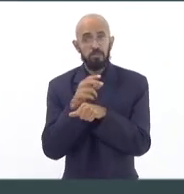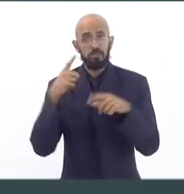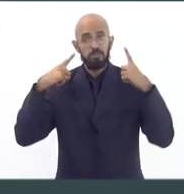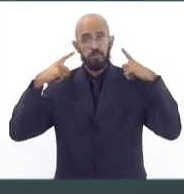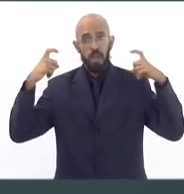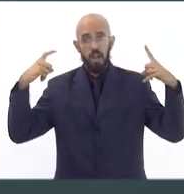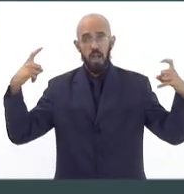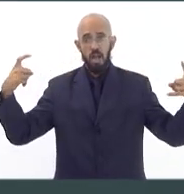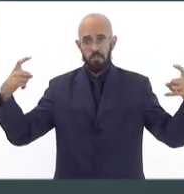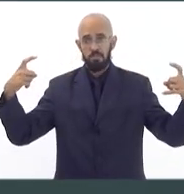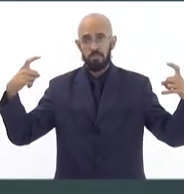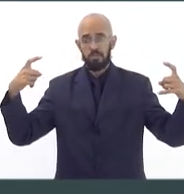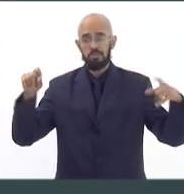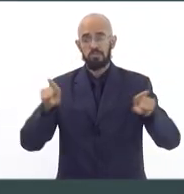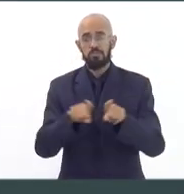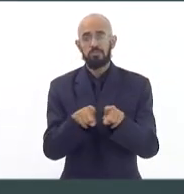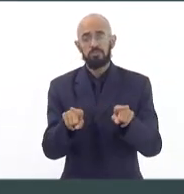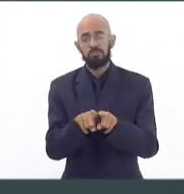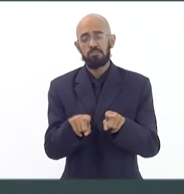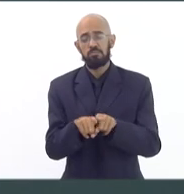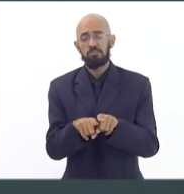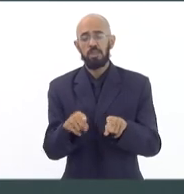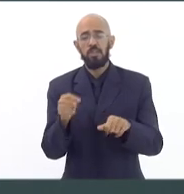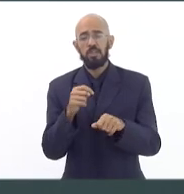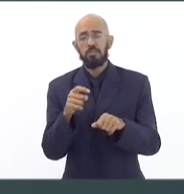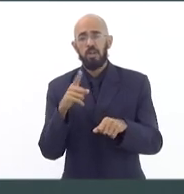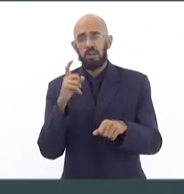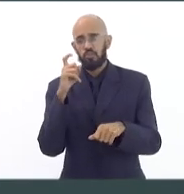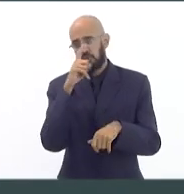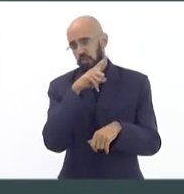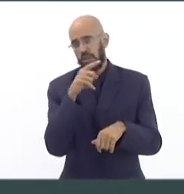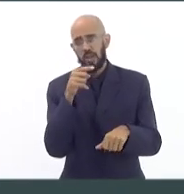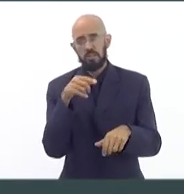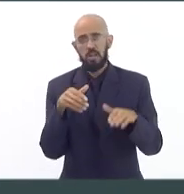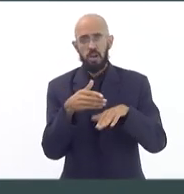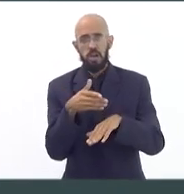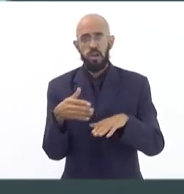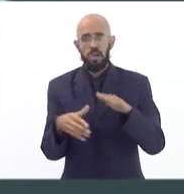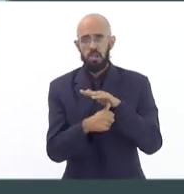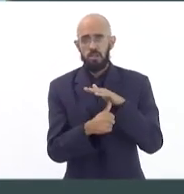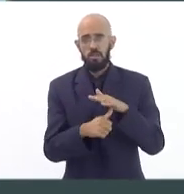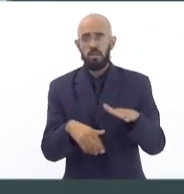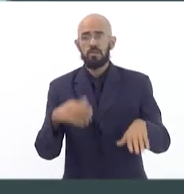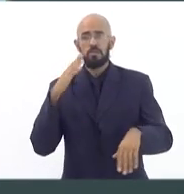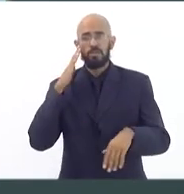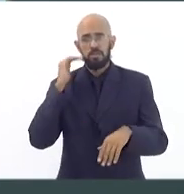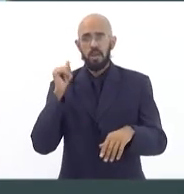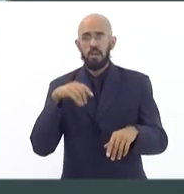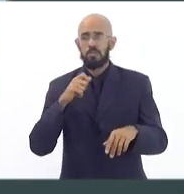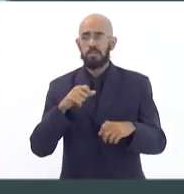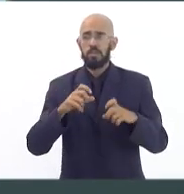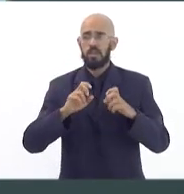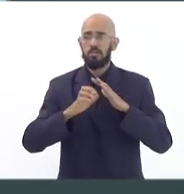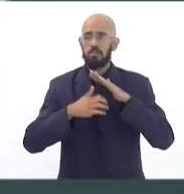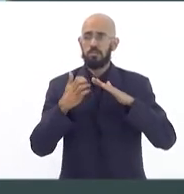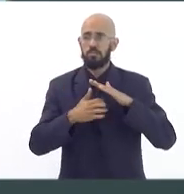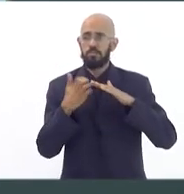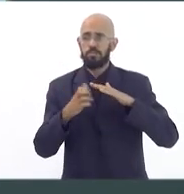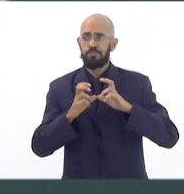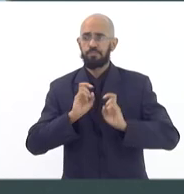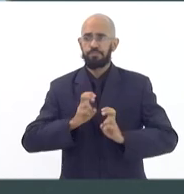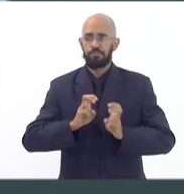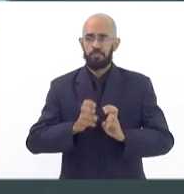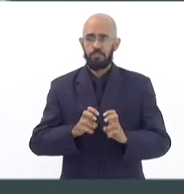alarme um filme não é uma forma de dificultar mais esse tipo de roupa a gente sabe que a SuperVia vem trabalhando nesse sentido